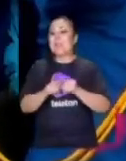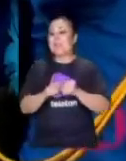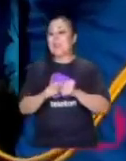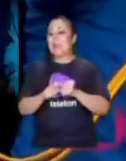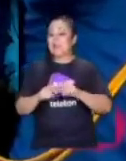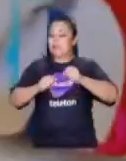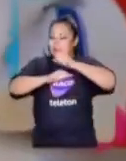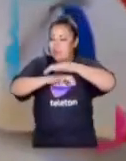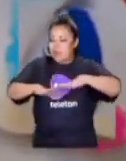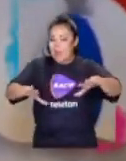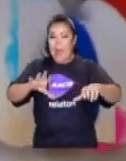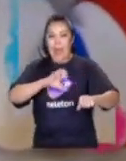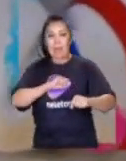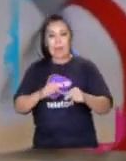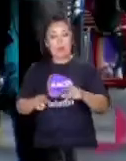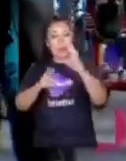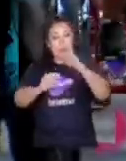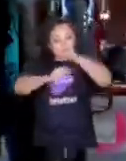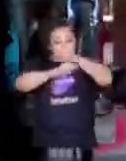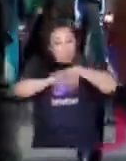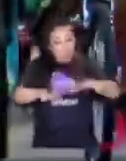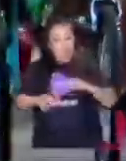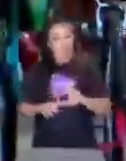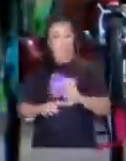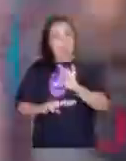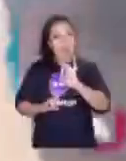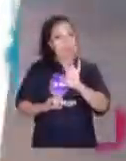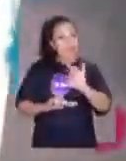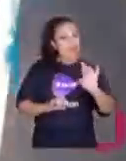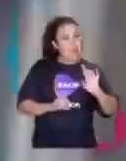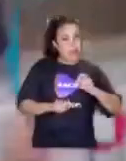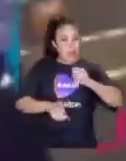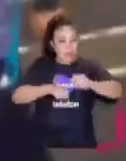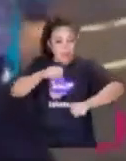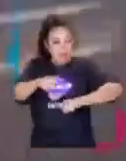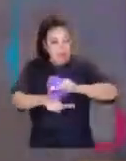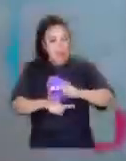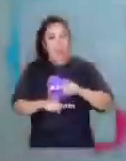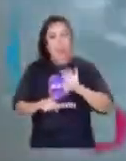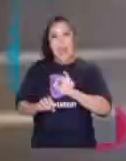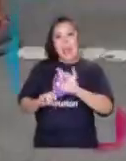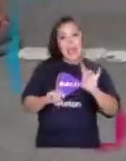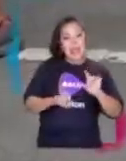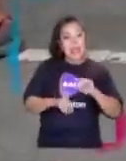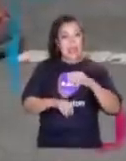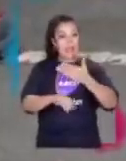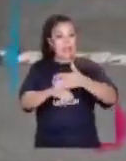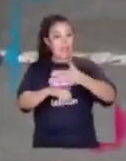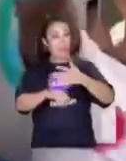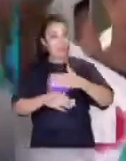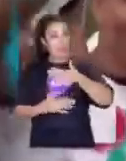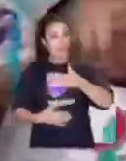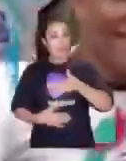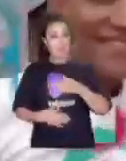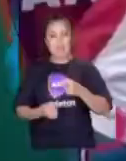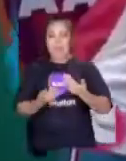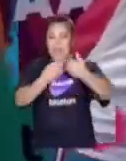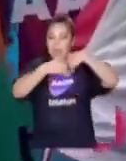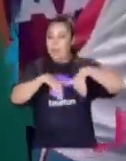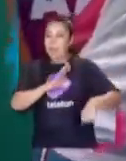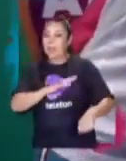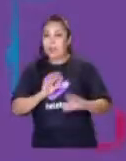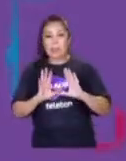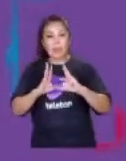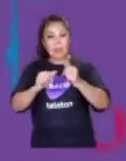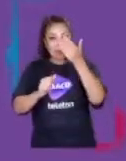e esperança em cada passo, em cada pedalada, em cada atividade física e no coração de todos que